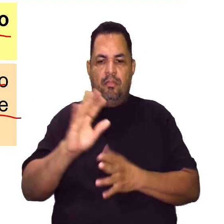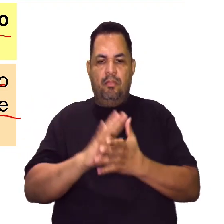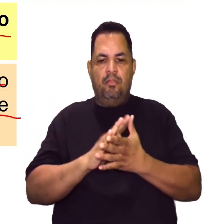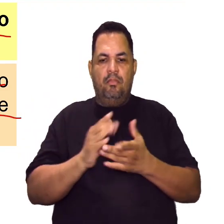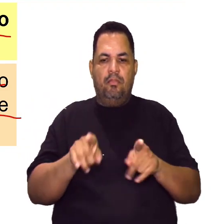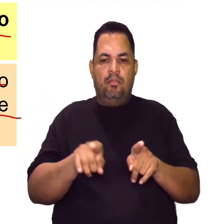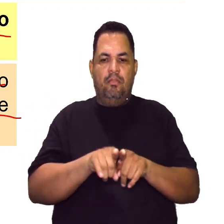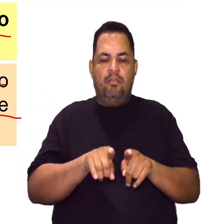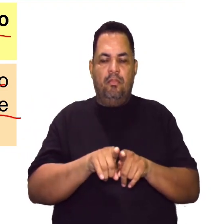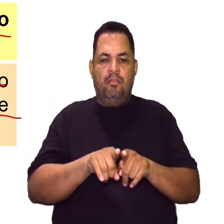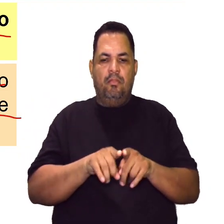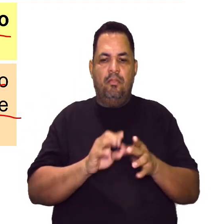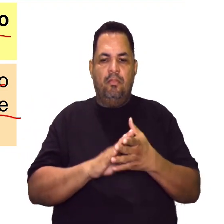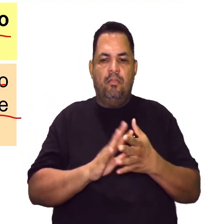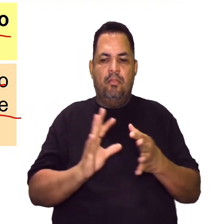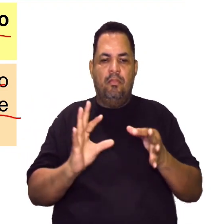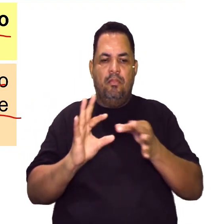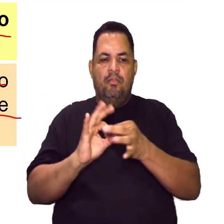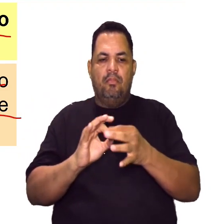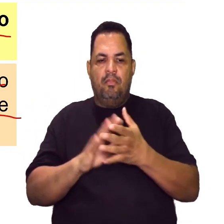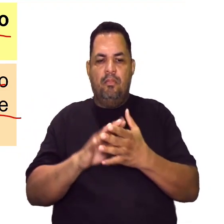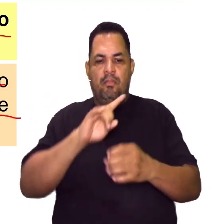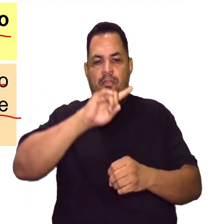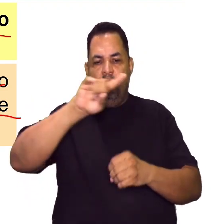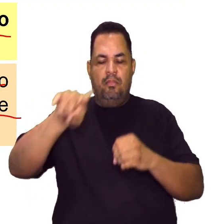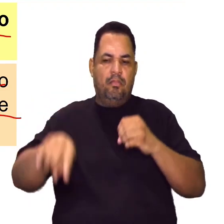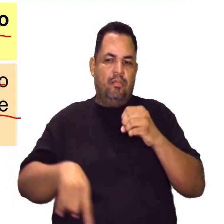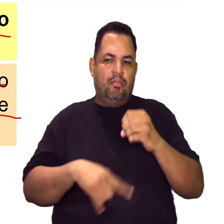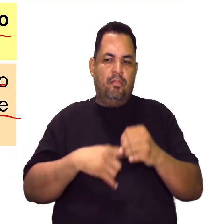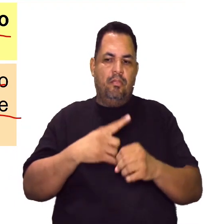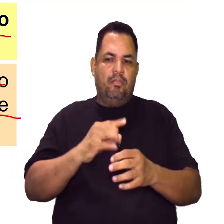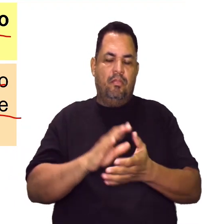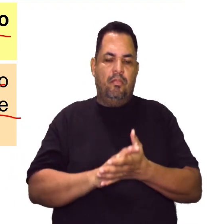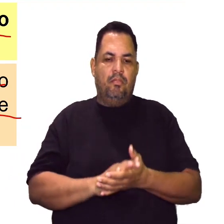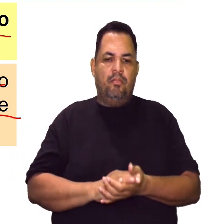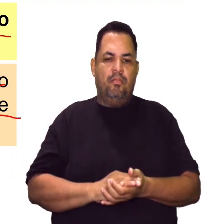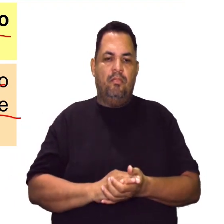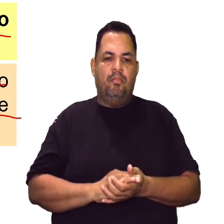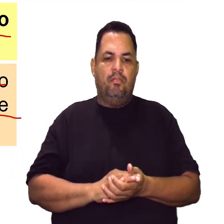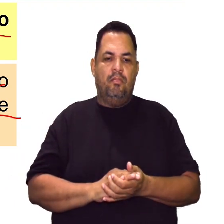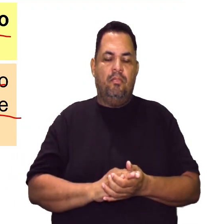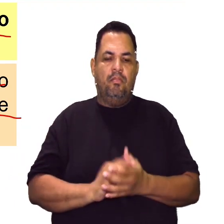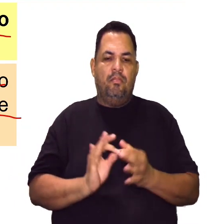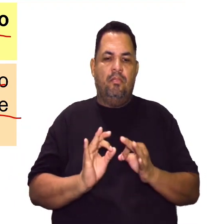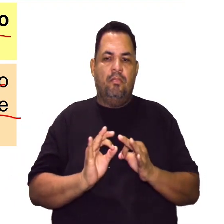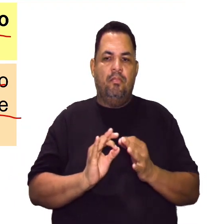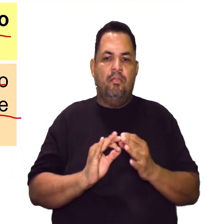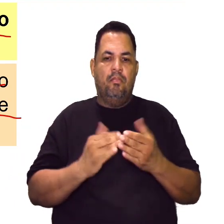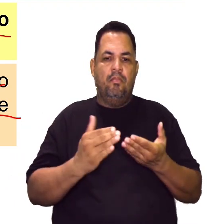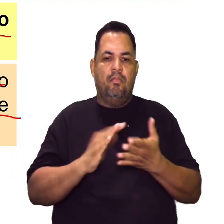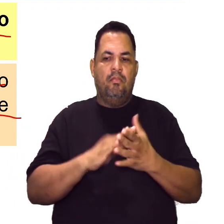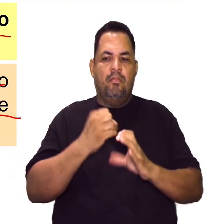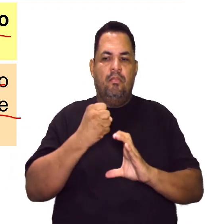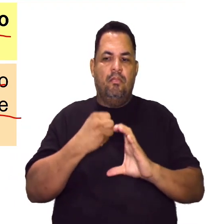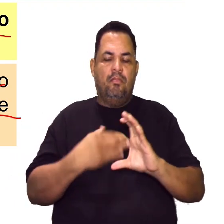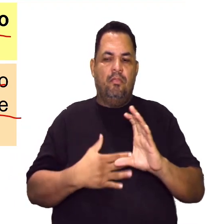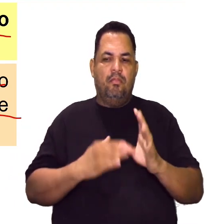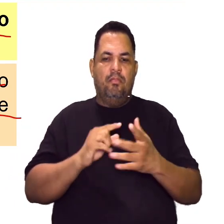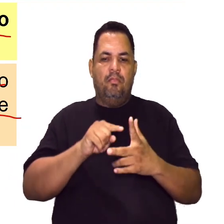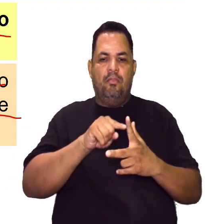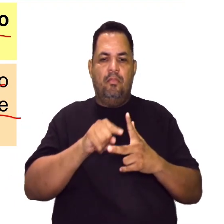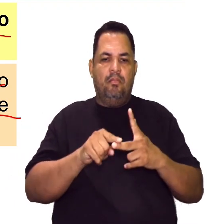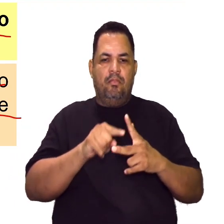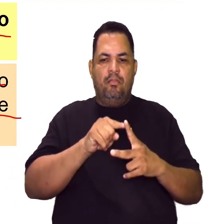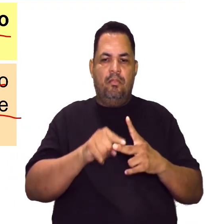elétrons que são ligantes e que estão ao redor do átomo. E são exatamente eles que caracterizam o ângulo,